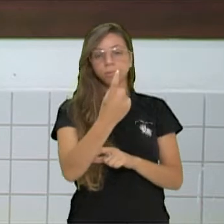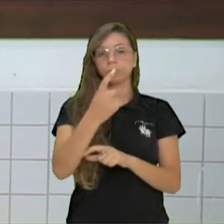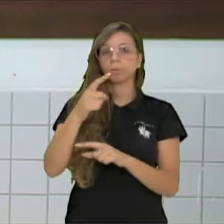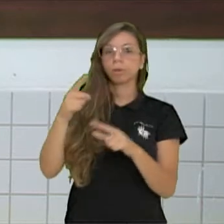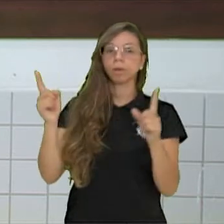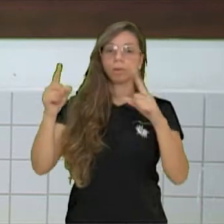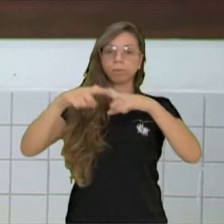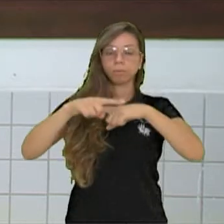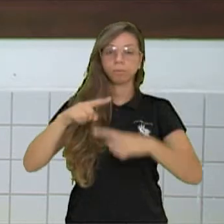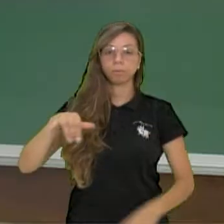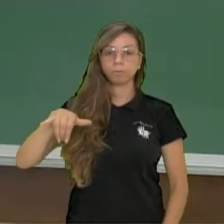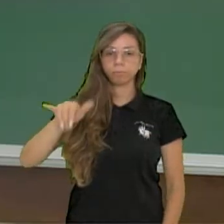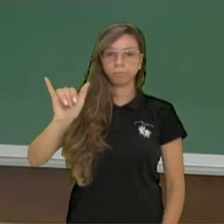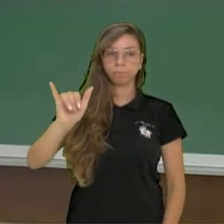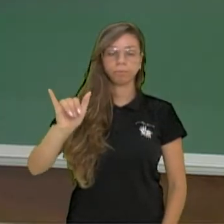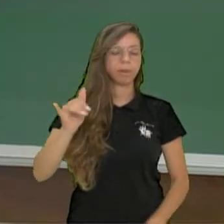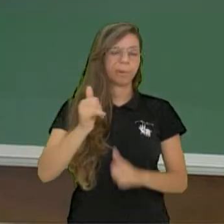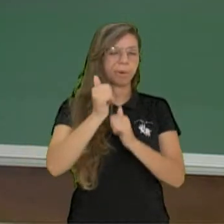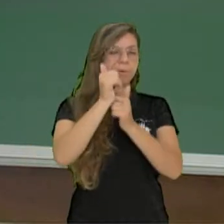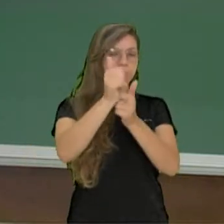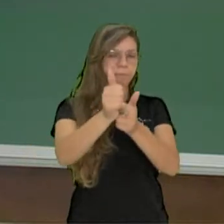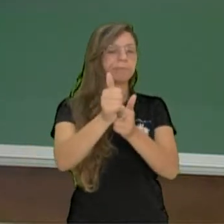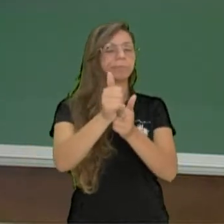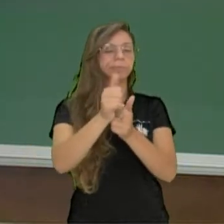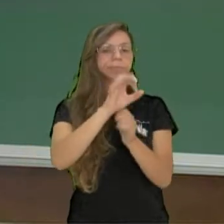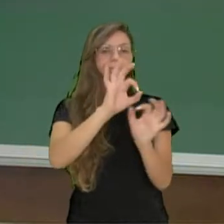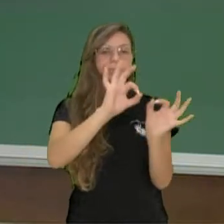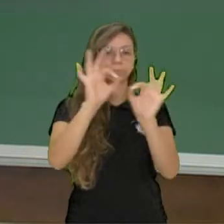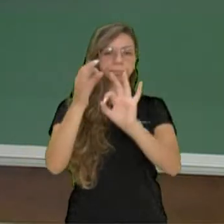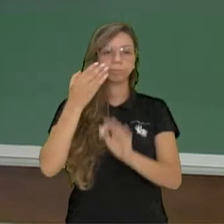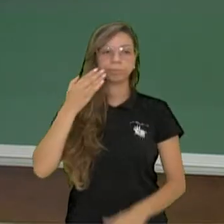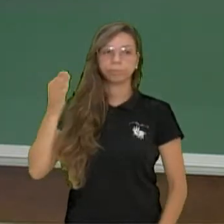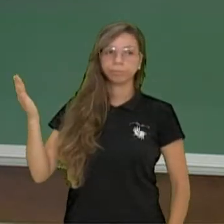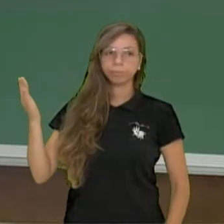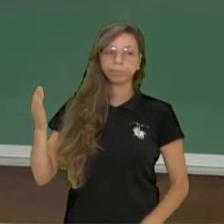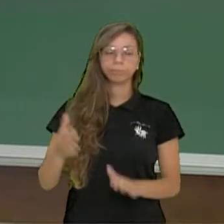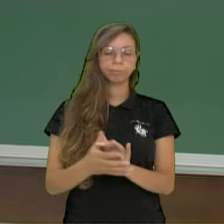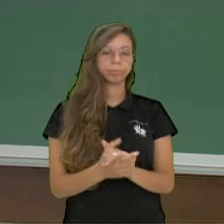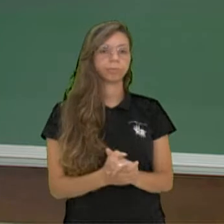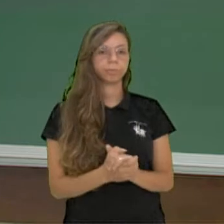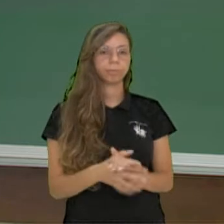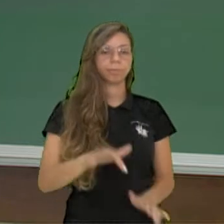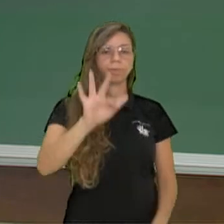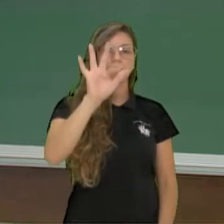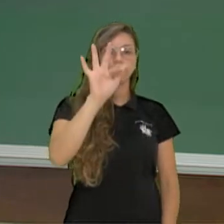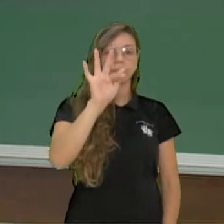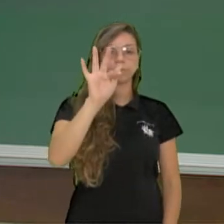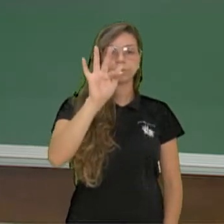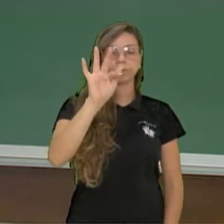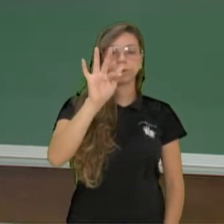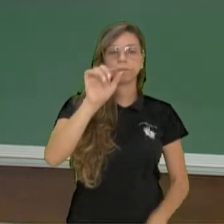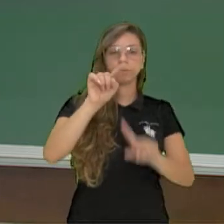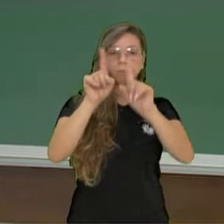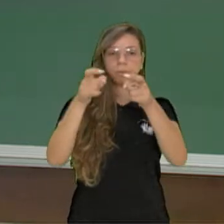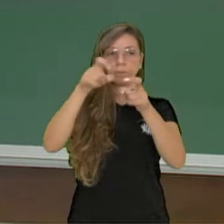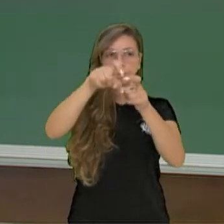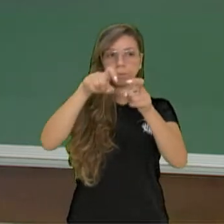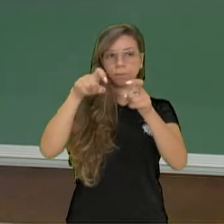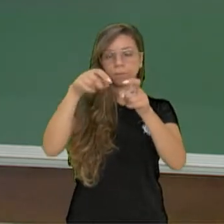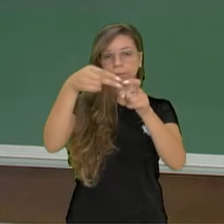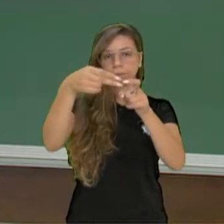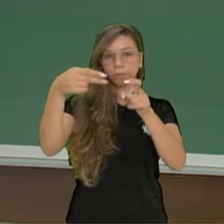apenas. Acompanhe o professor aqui na tela. Olha só. Exemplo. Função dada. F de x igual a 2x mais